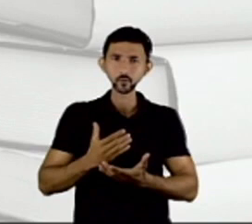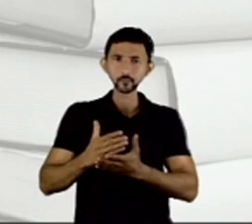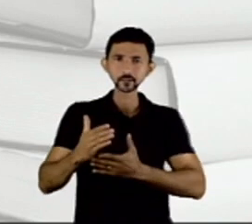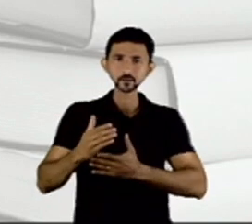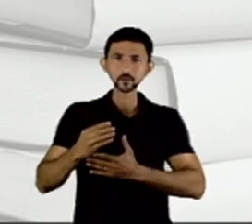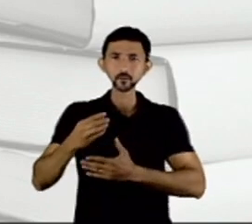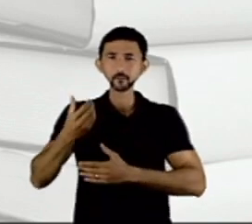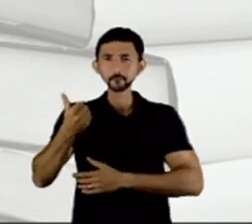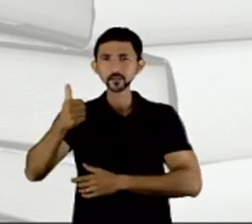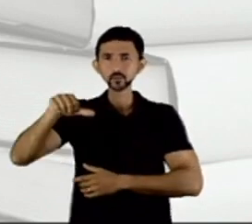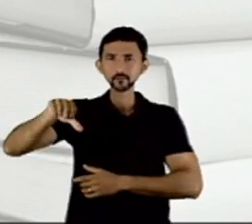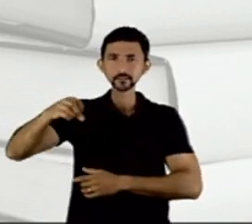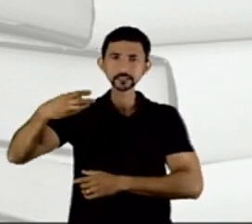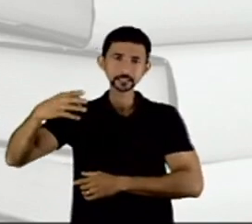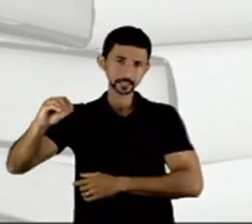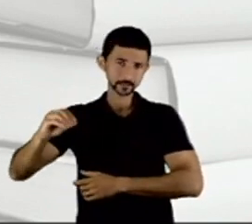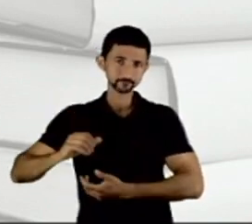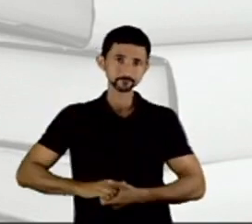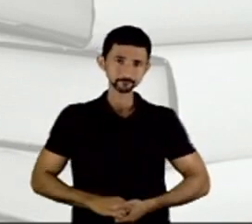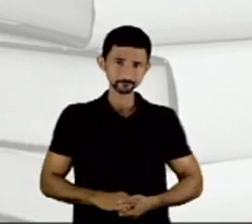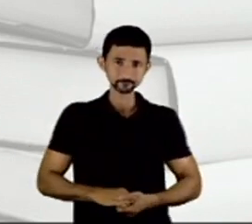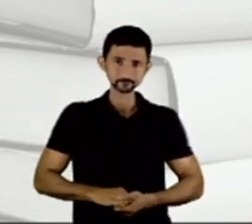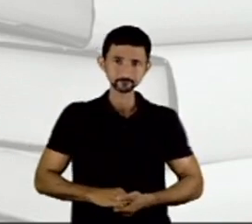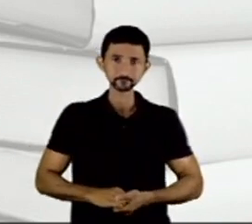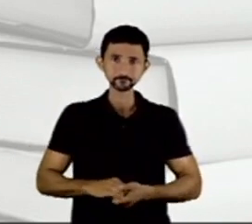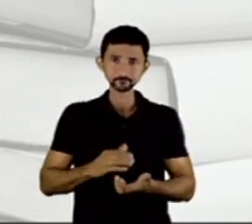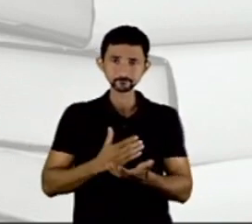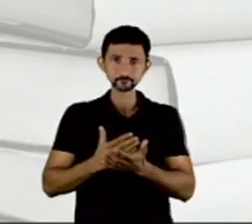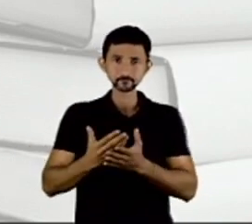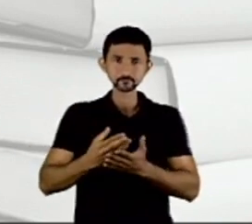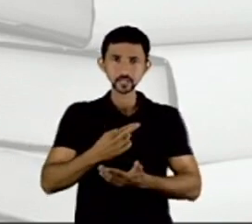1930, tá? E a República Oligárquica, ela teve início em